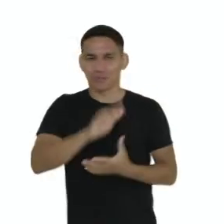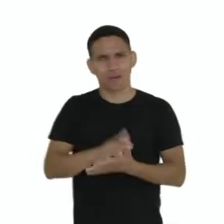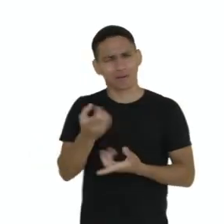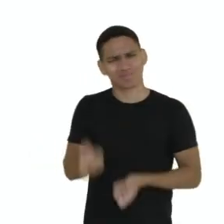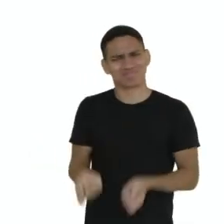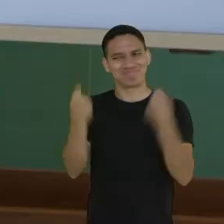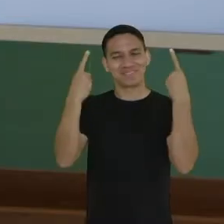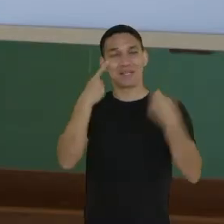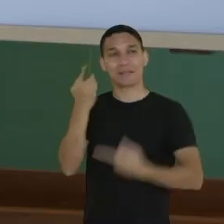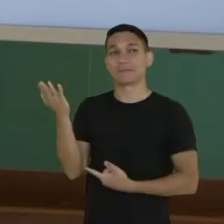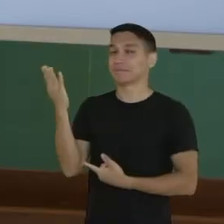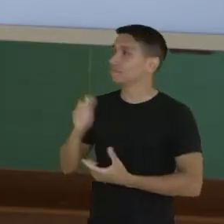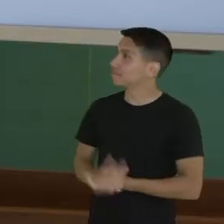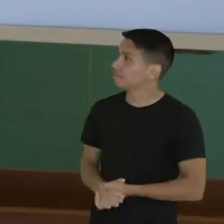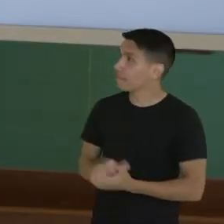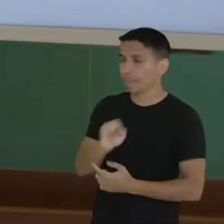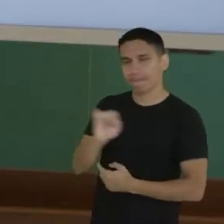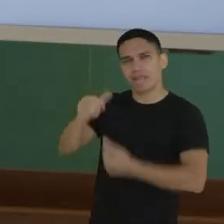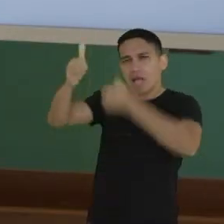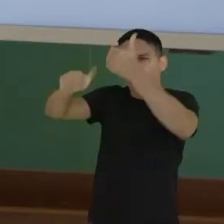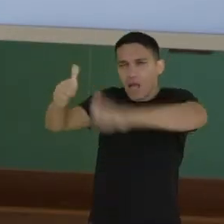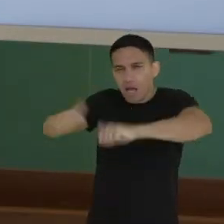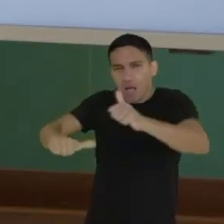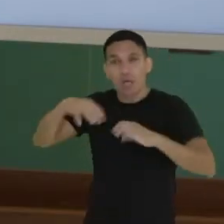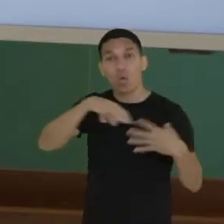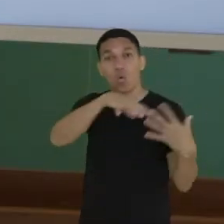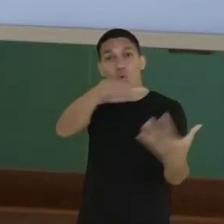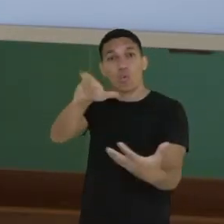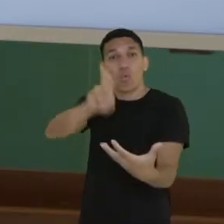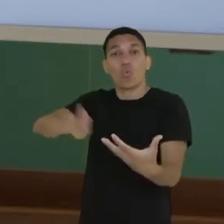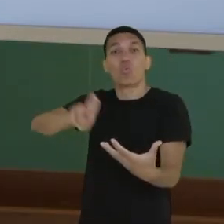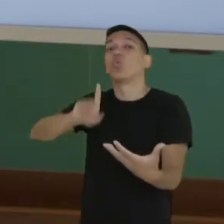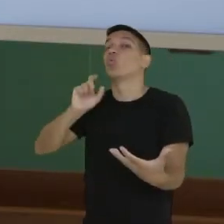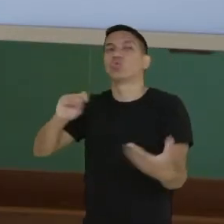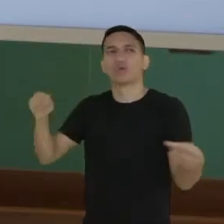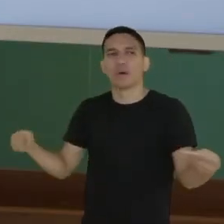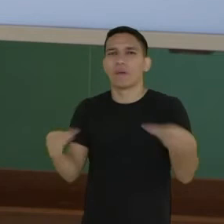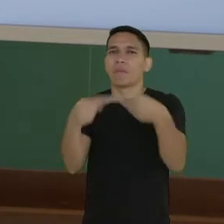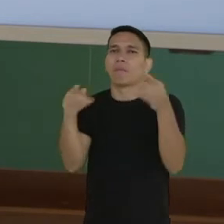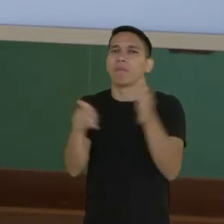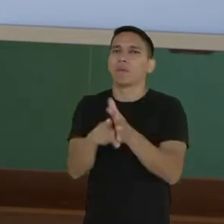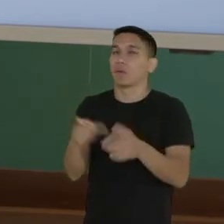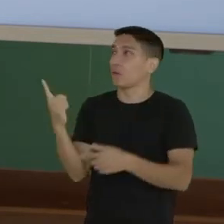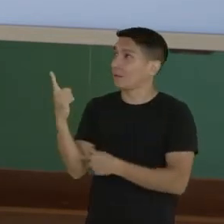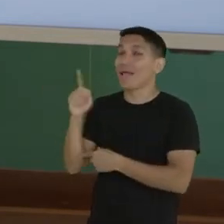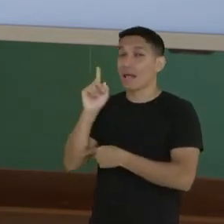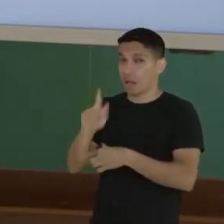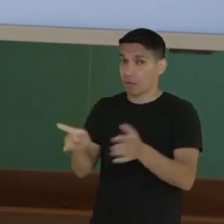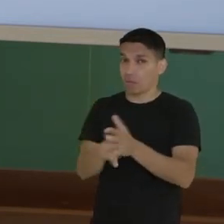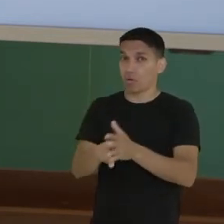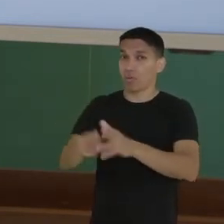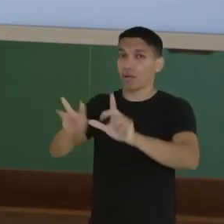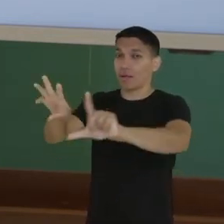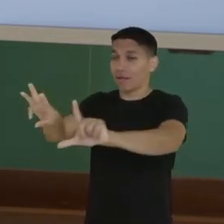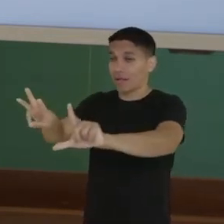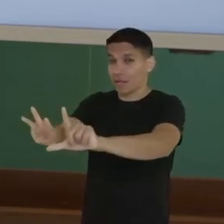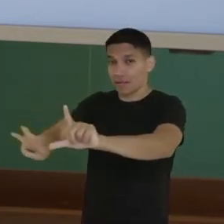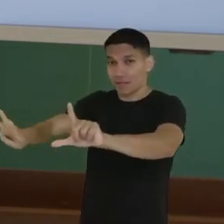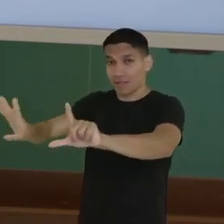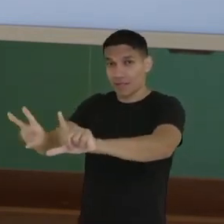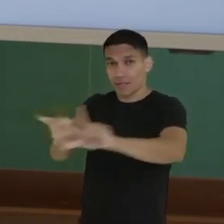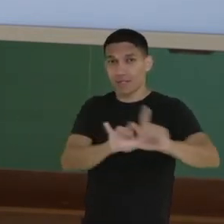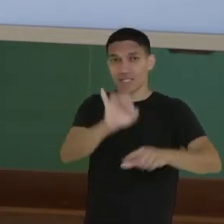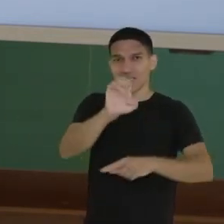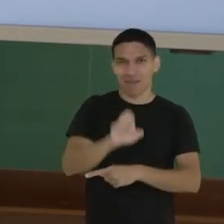vocês forem analisar, nós temos aqui que o mundo utiliza praticamente, de acordo, esse dado foi tirado no IEA, né, que é a Agência Internacional